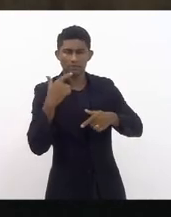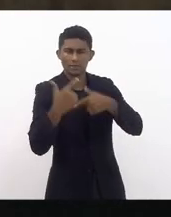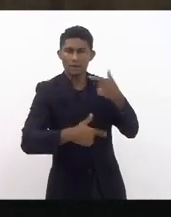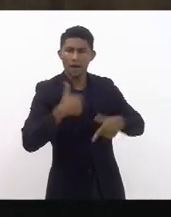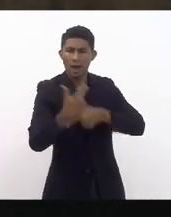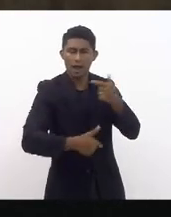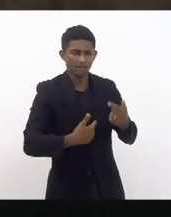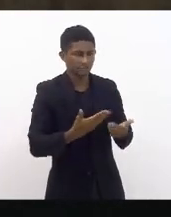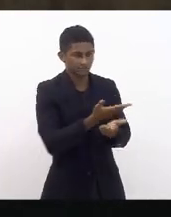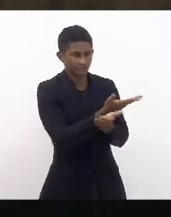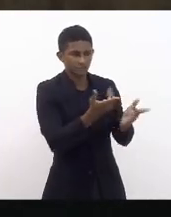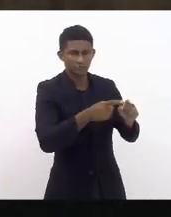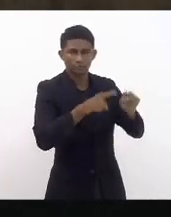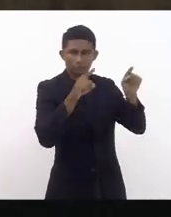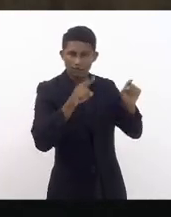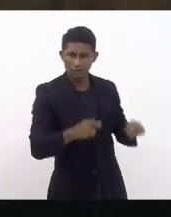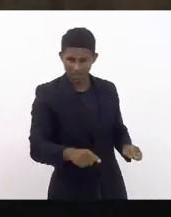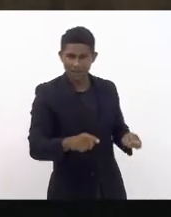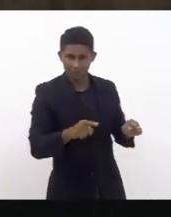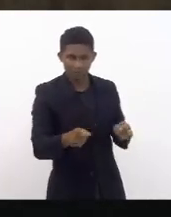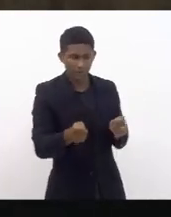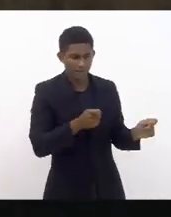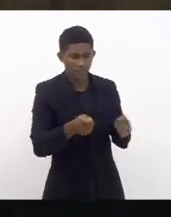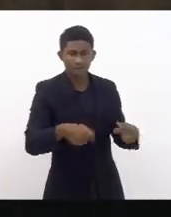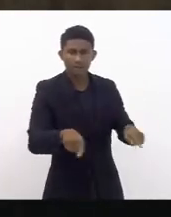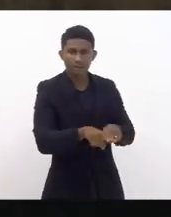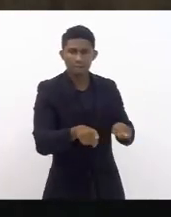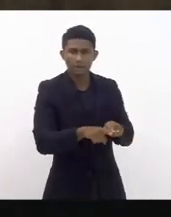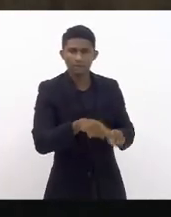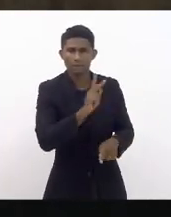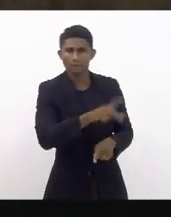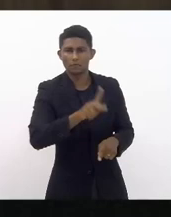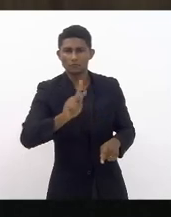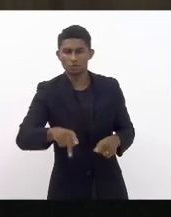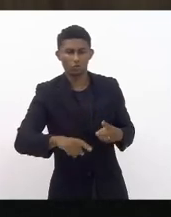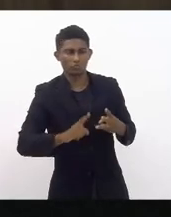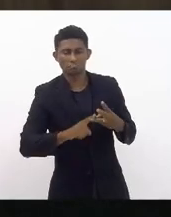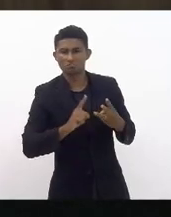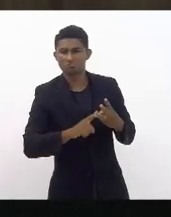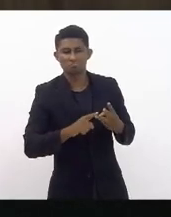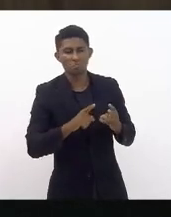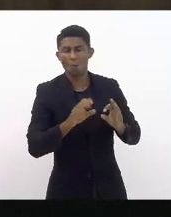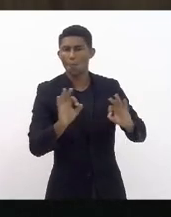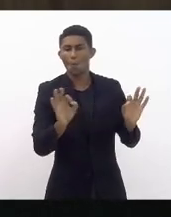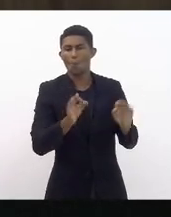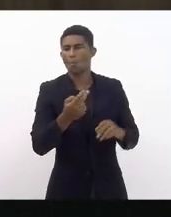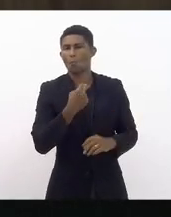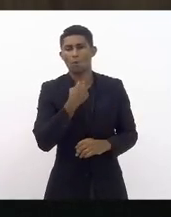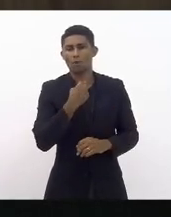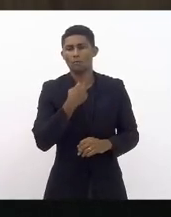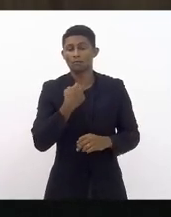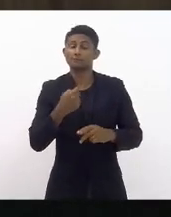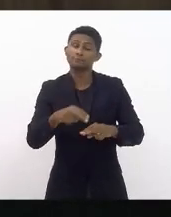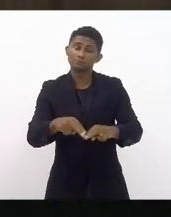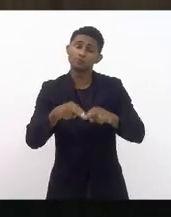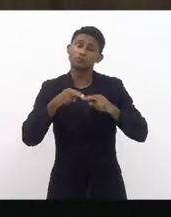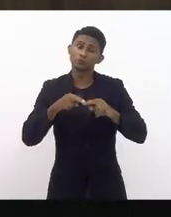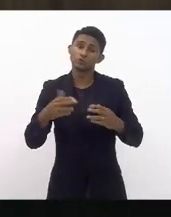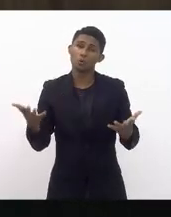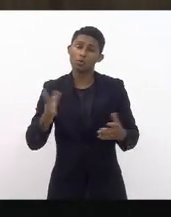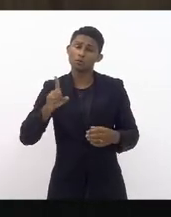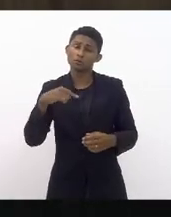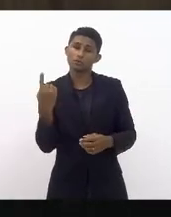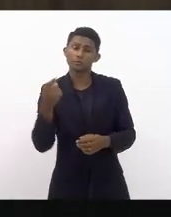funcionários administrativos e seus professores. É por isso que hoje nós estamos